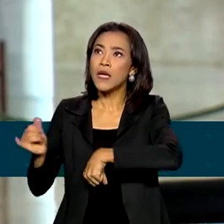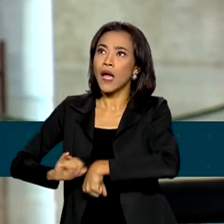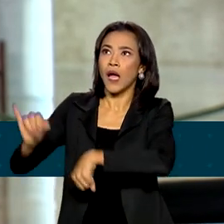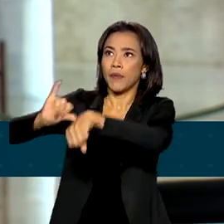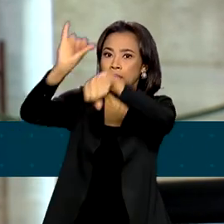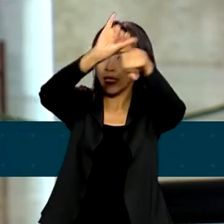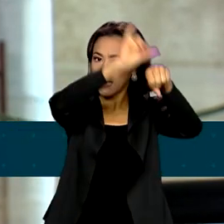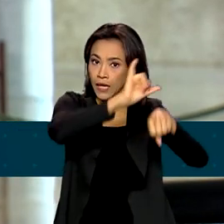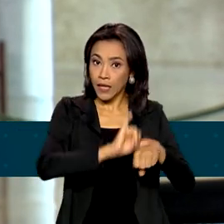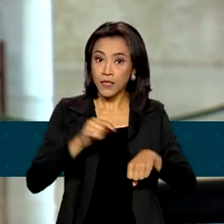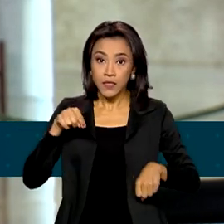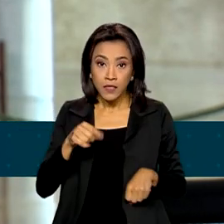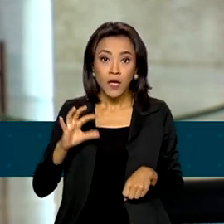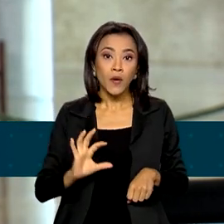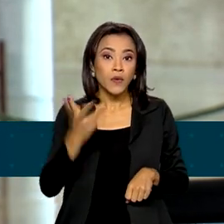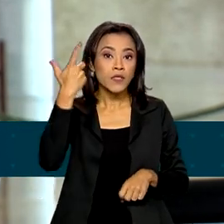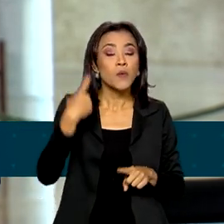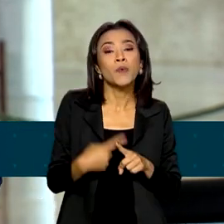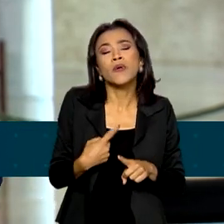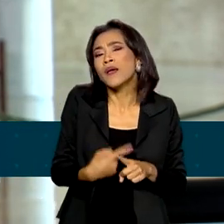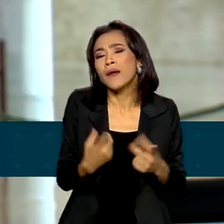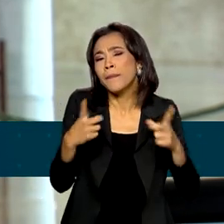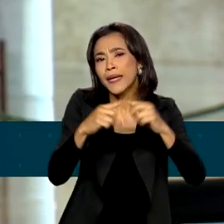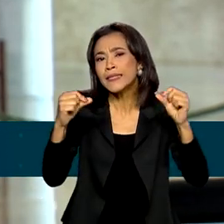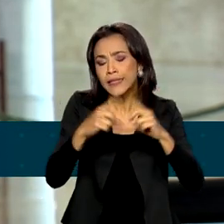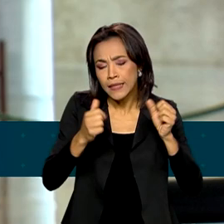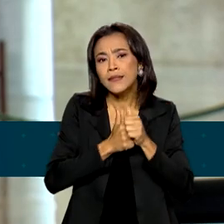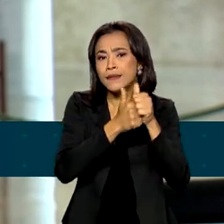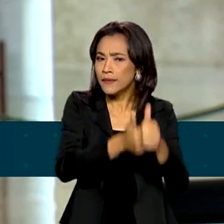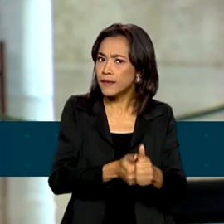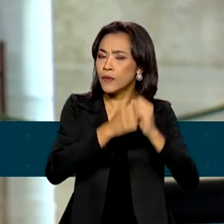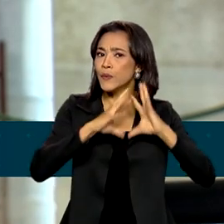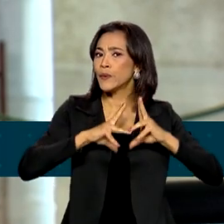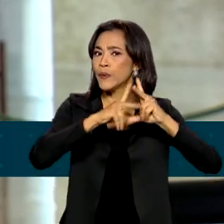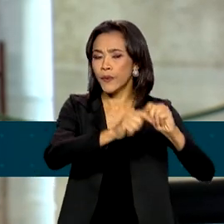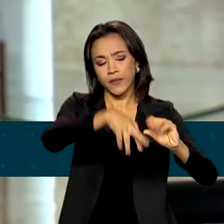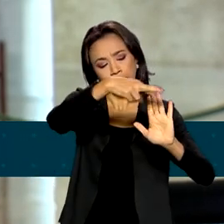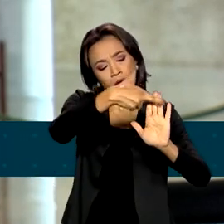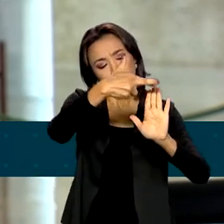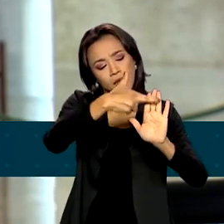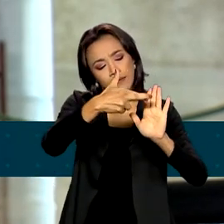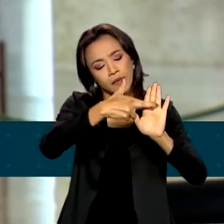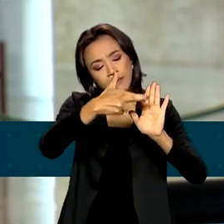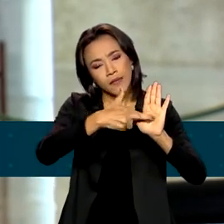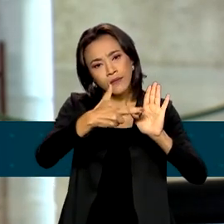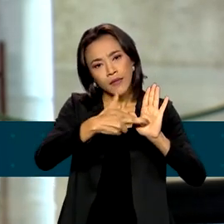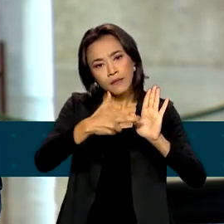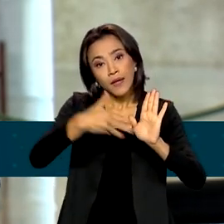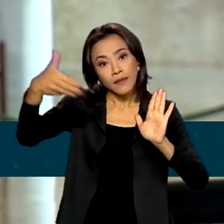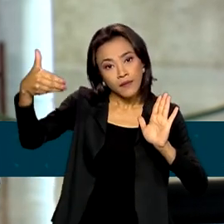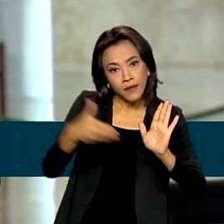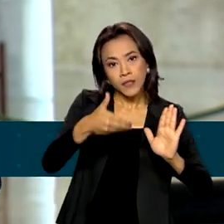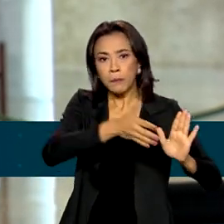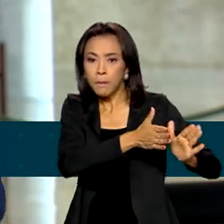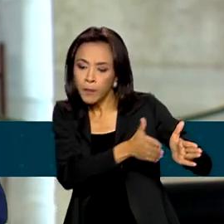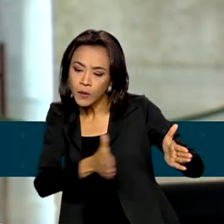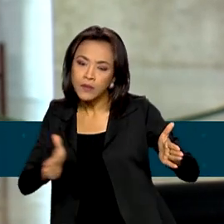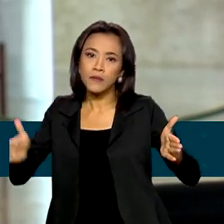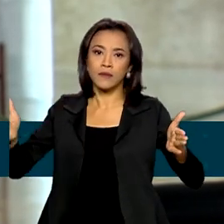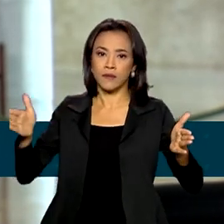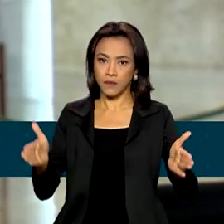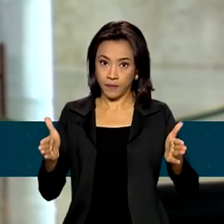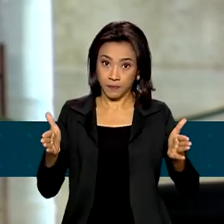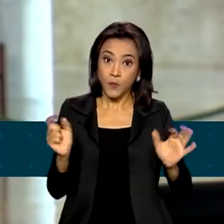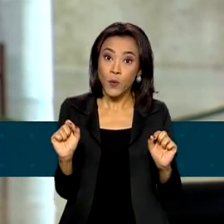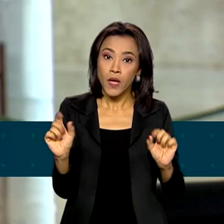isso aconteceu né porque Brasília é cumpriu todos os requisitos em todas as etapas necessárias desse processo entre elas a